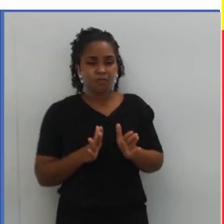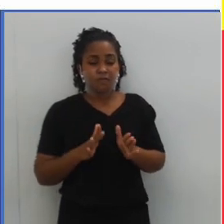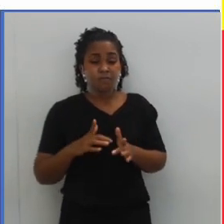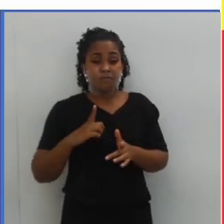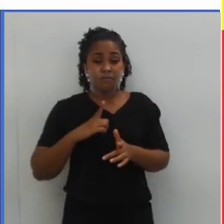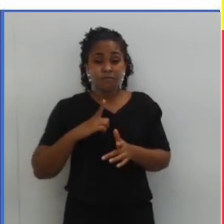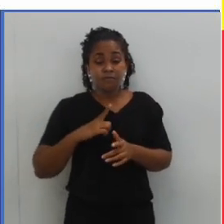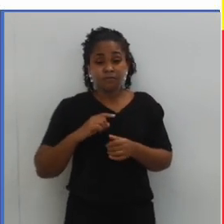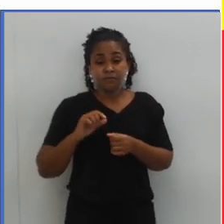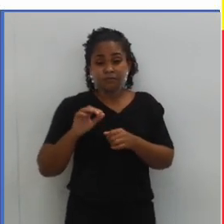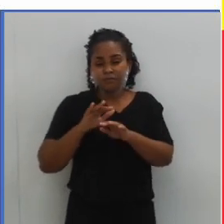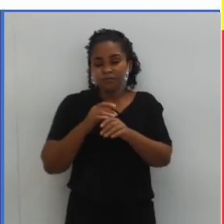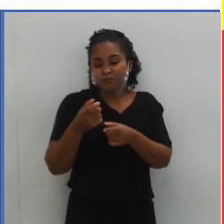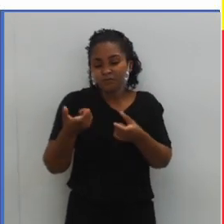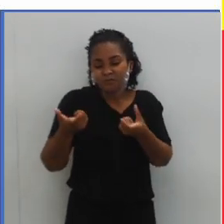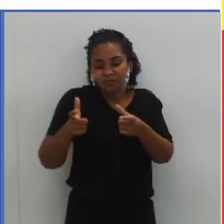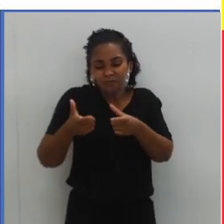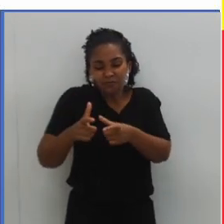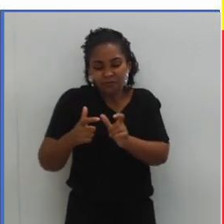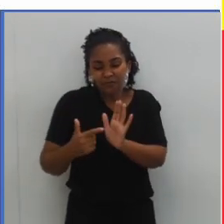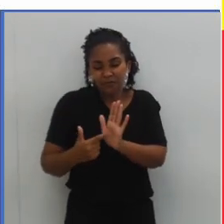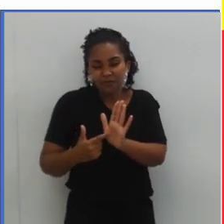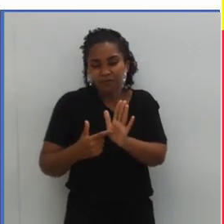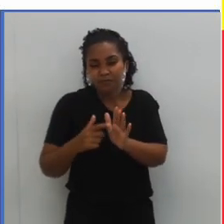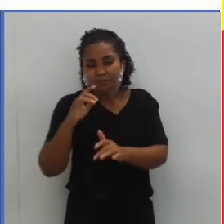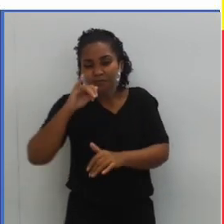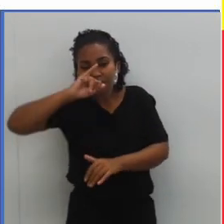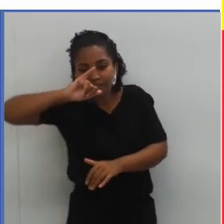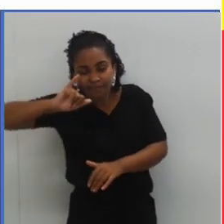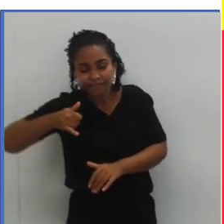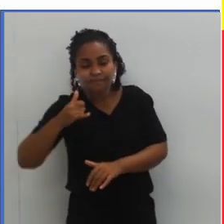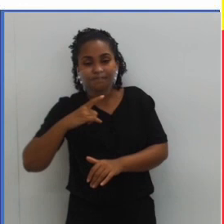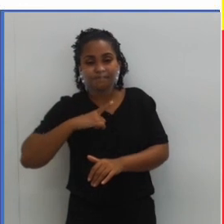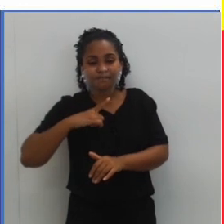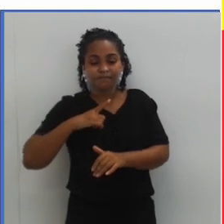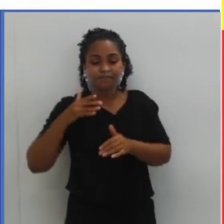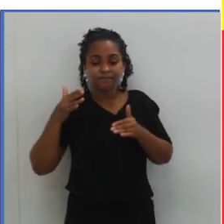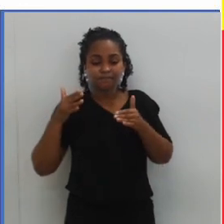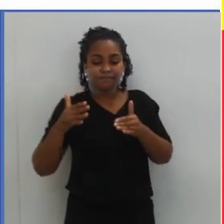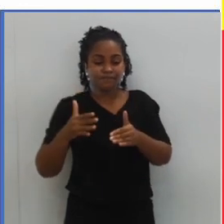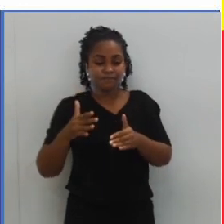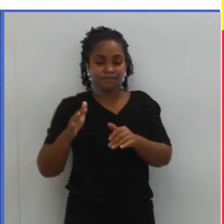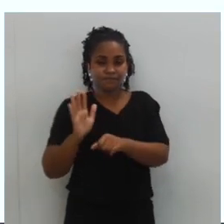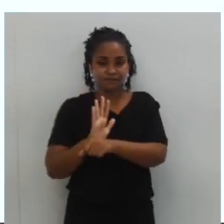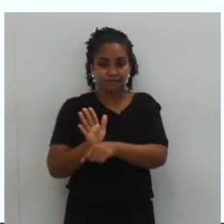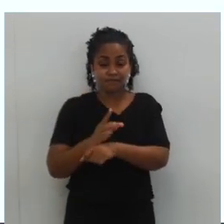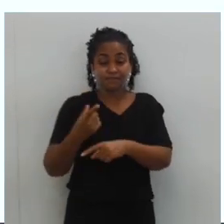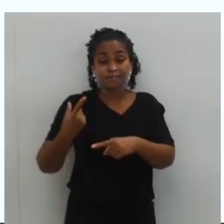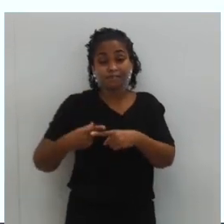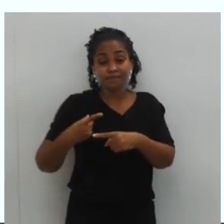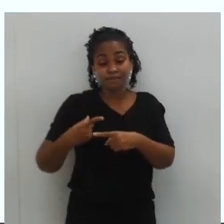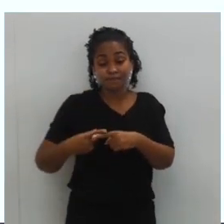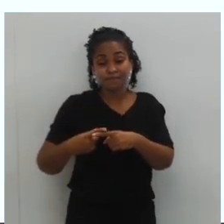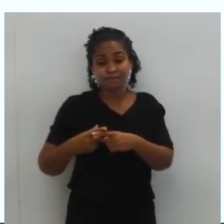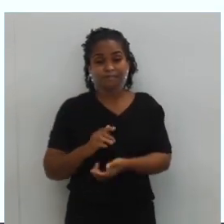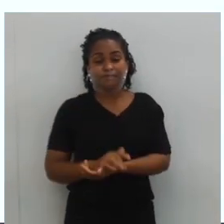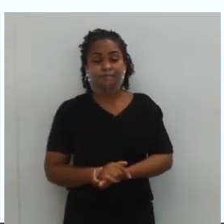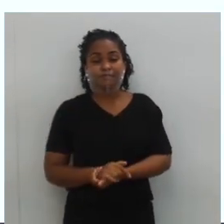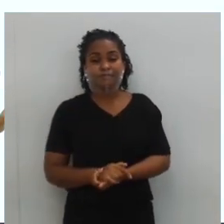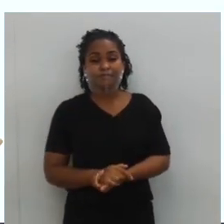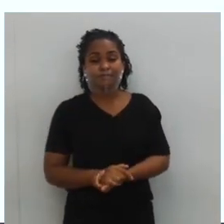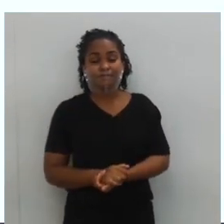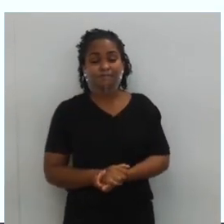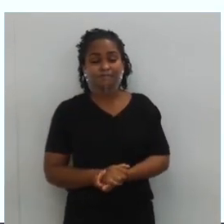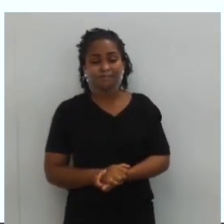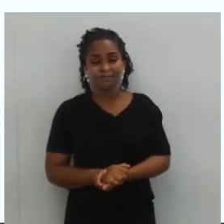com que poucas pessoas se atrevessem, né, se aventurassem a se dedicar à produção de filmes. Porque um filme, para se